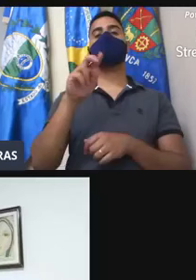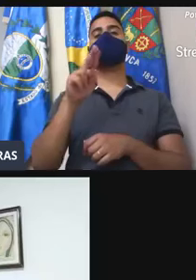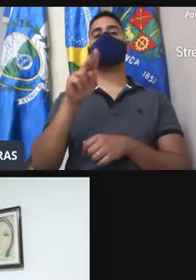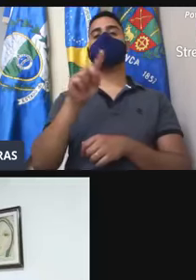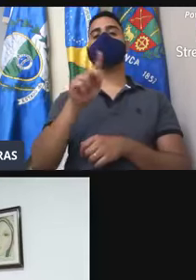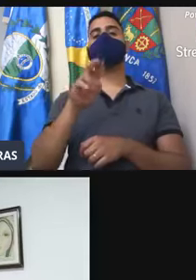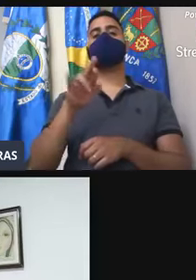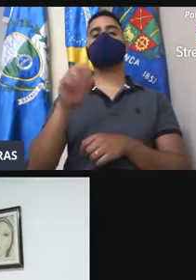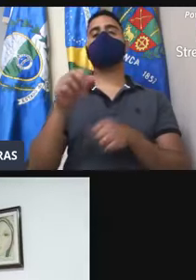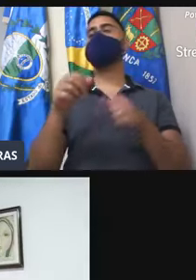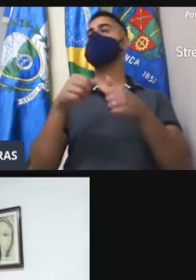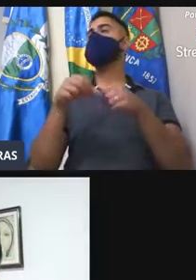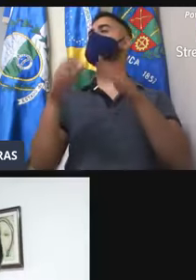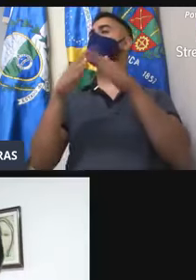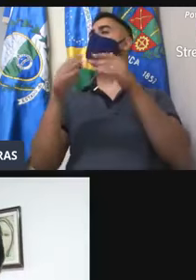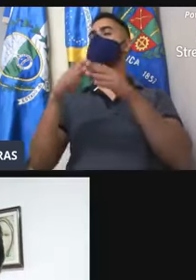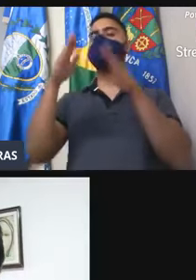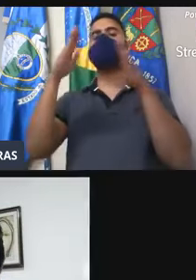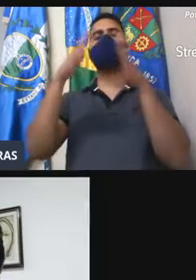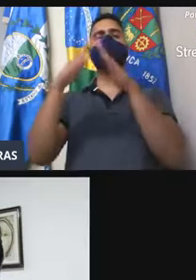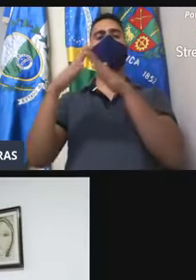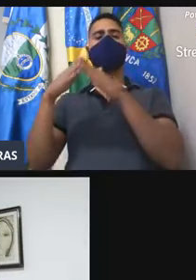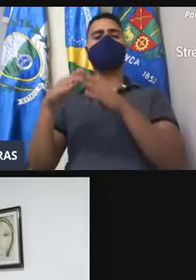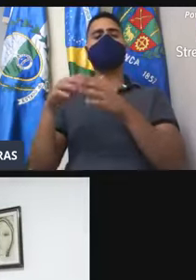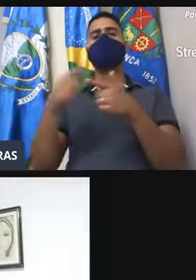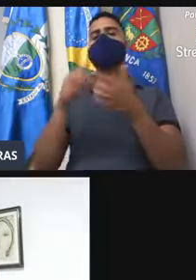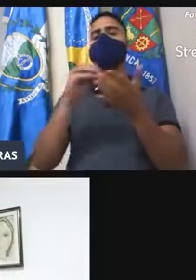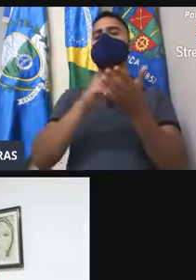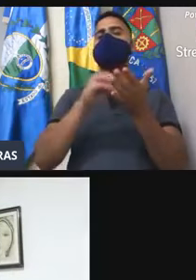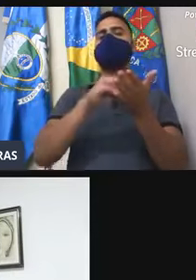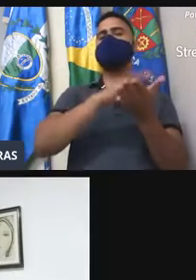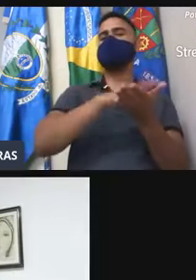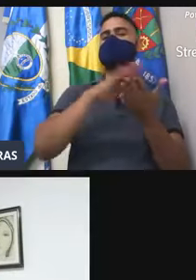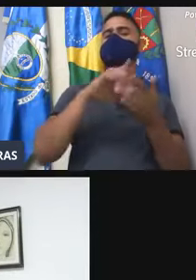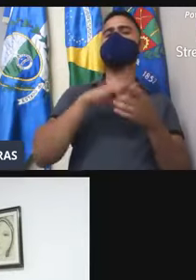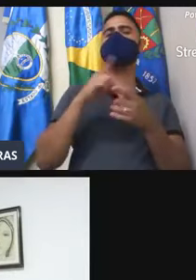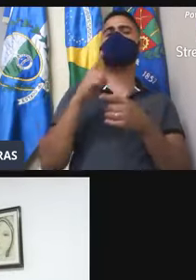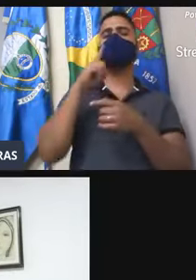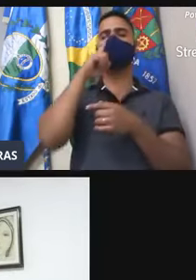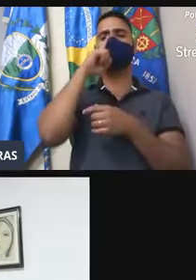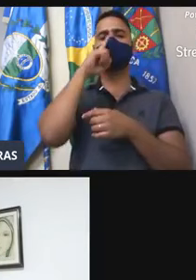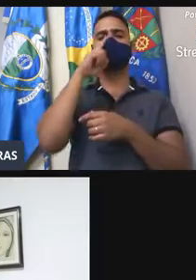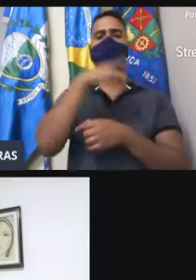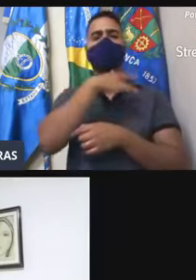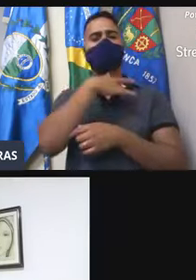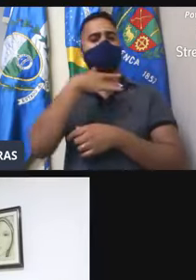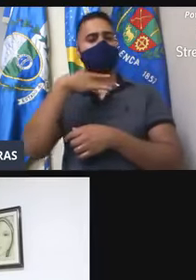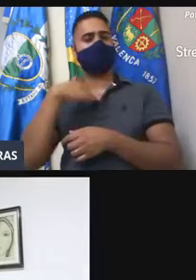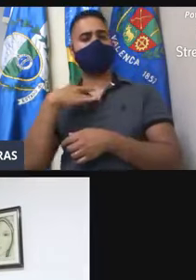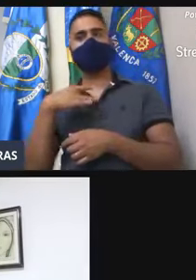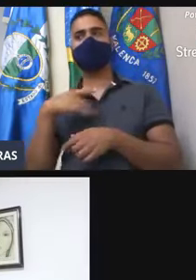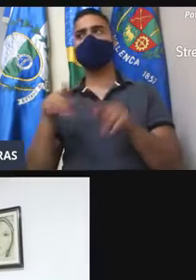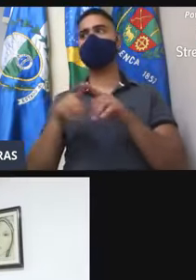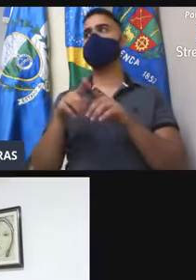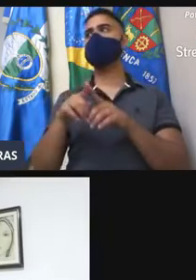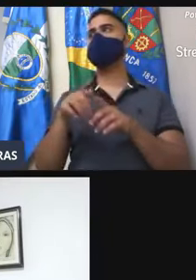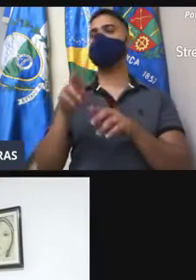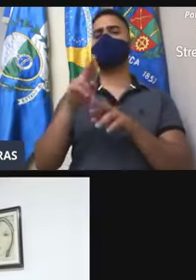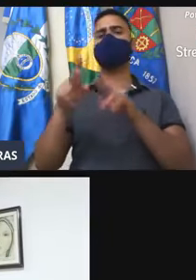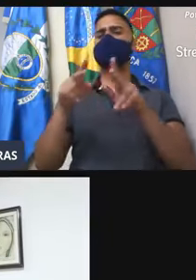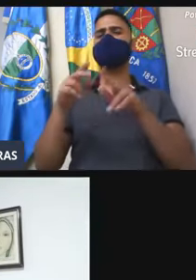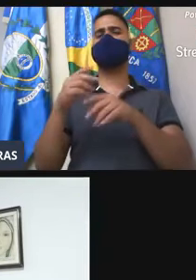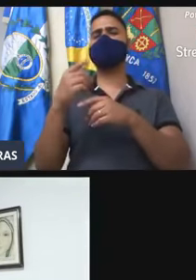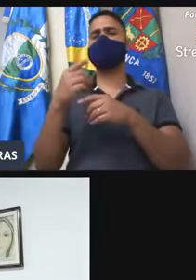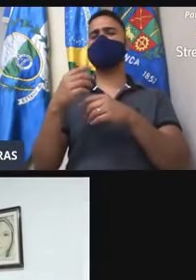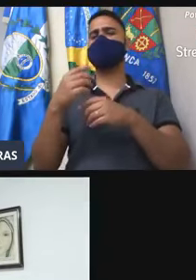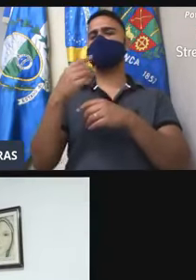indicação é pedido dos moradores, uma vez que a falta de pavimentação vem acarretando riscos à saúde, advindo da alta quantidade de poeira e,